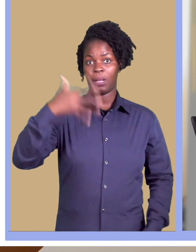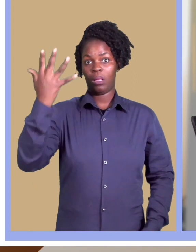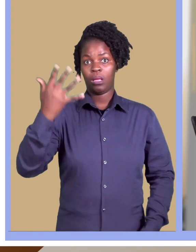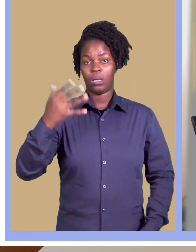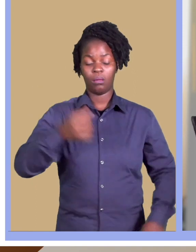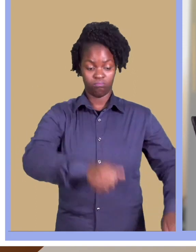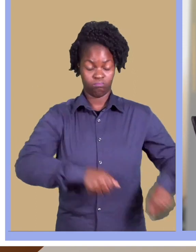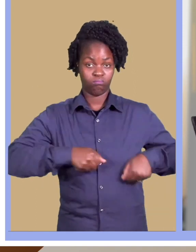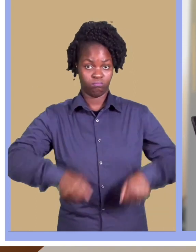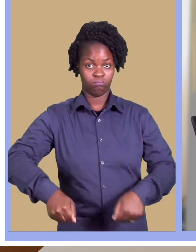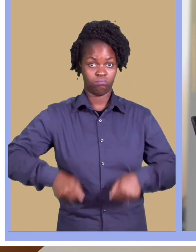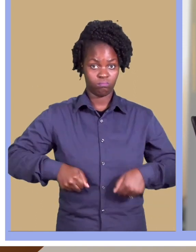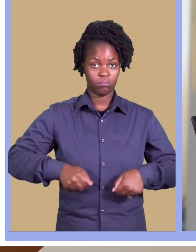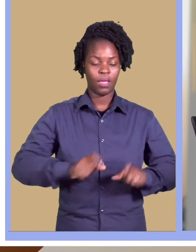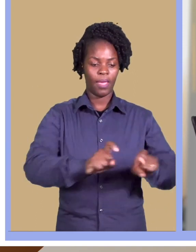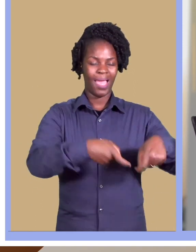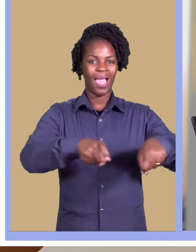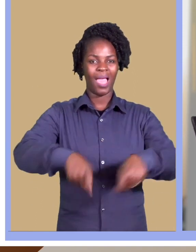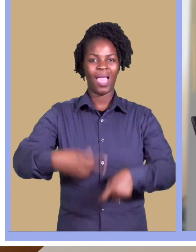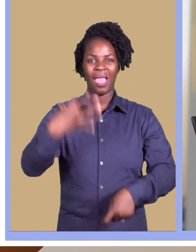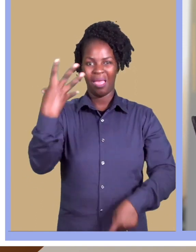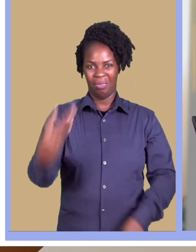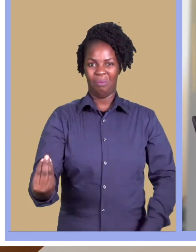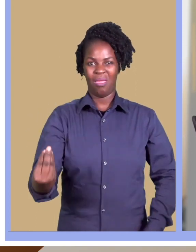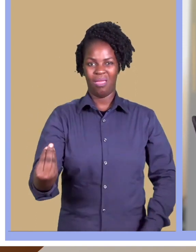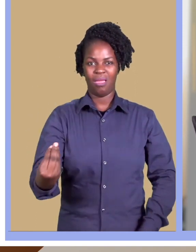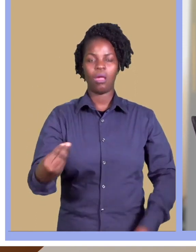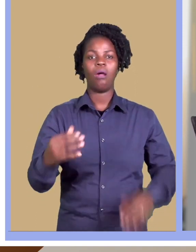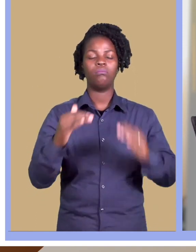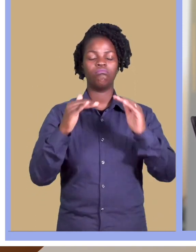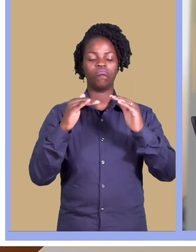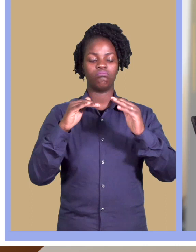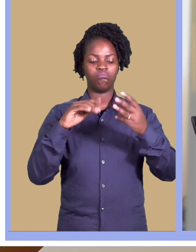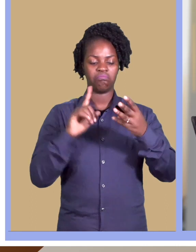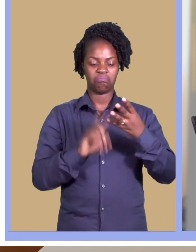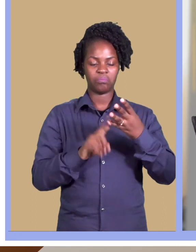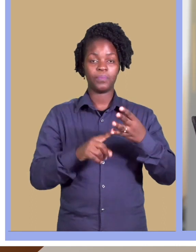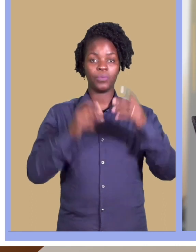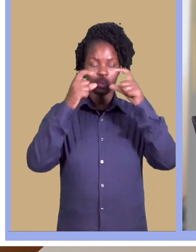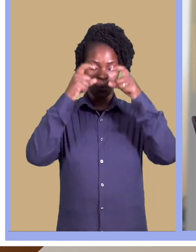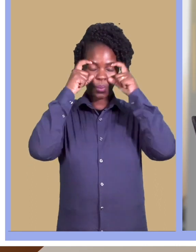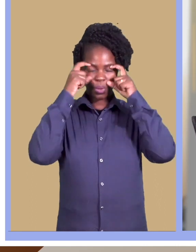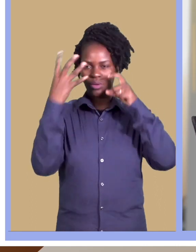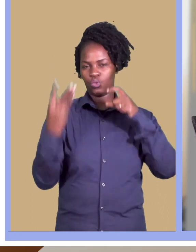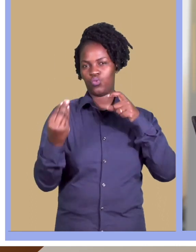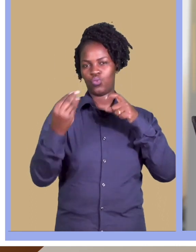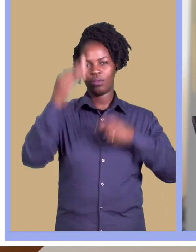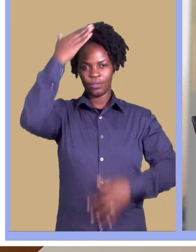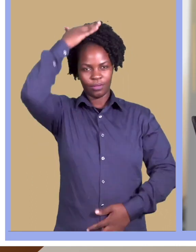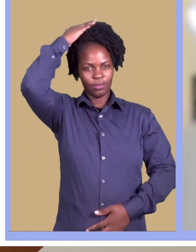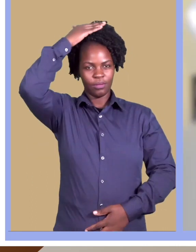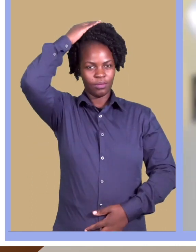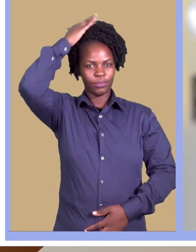uma calça cinza, sapatilhas pretas. Tenho também óculos escuros. Sou